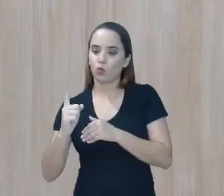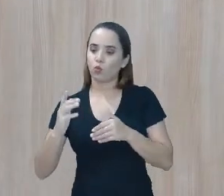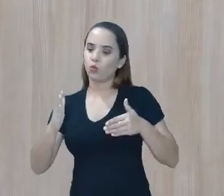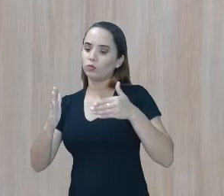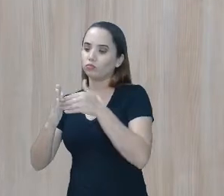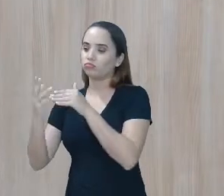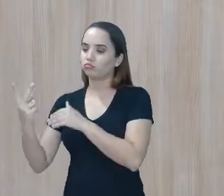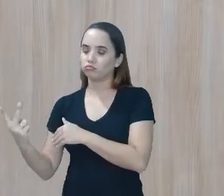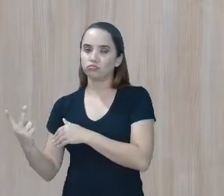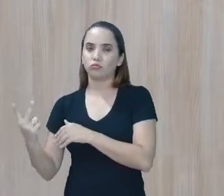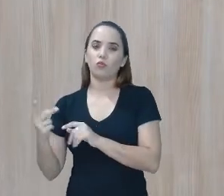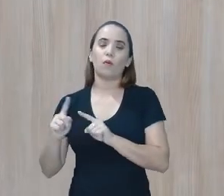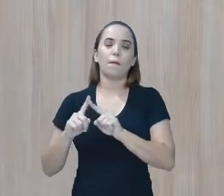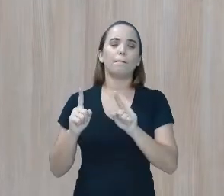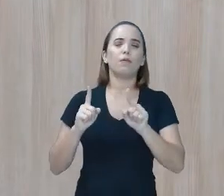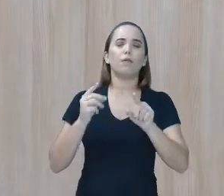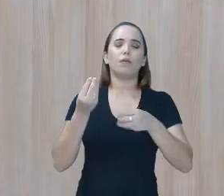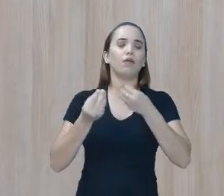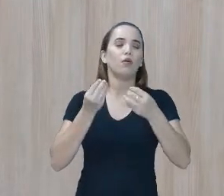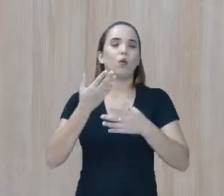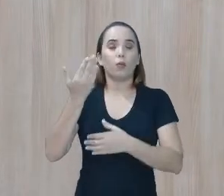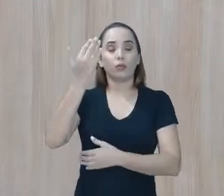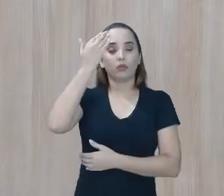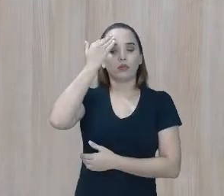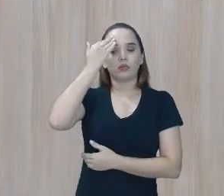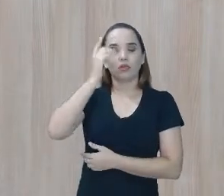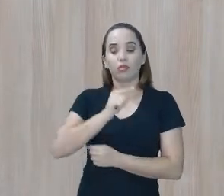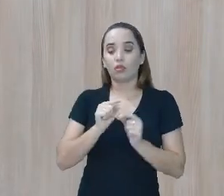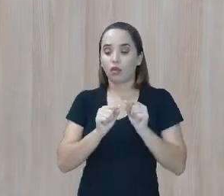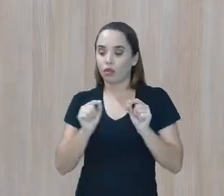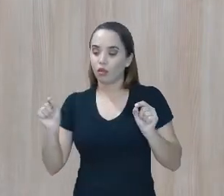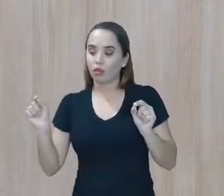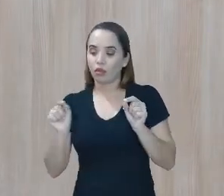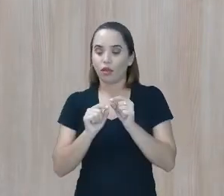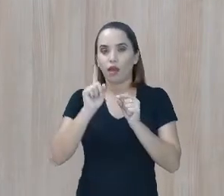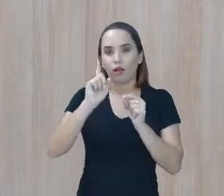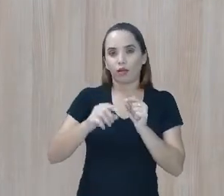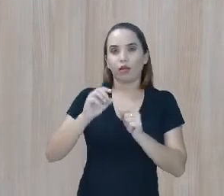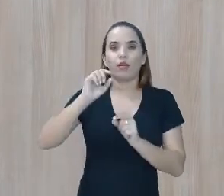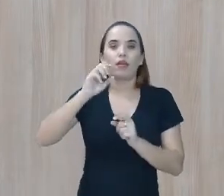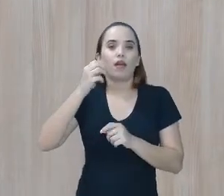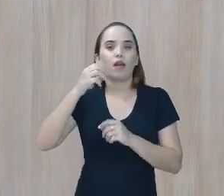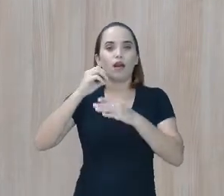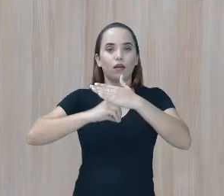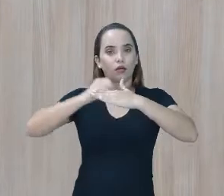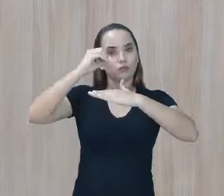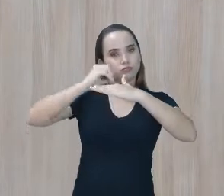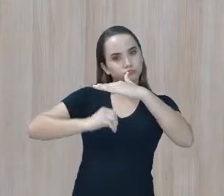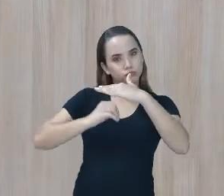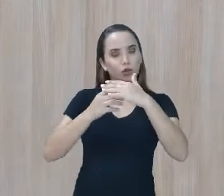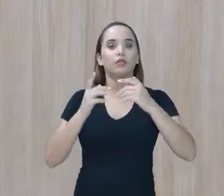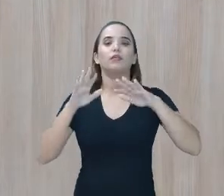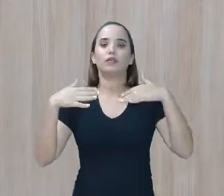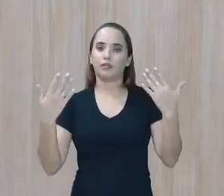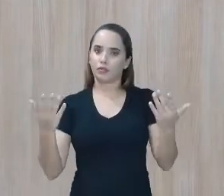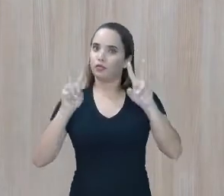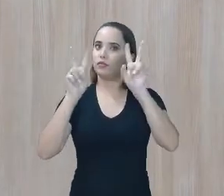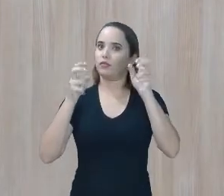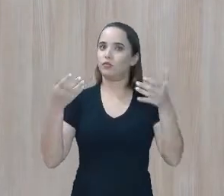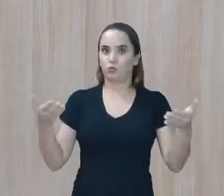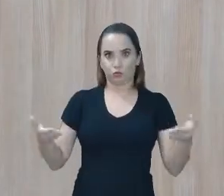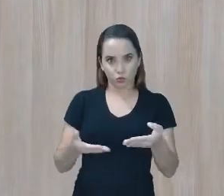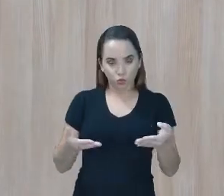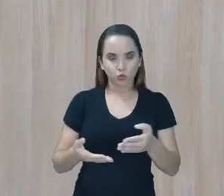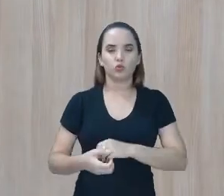2, e como é que eu identifico os números na forma de fração nessa reta aí, que é o tema da nossa aula hoje, tá certo? Ou